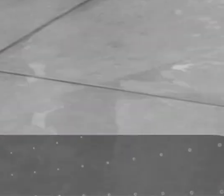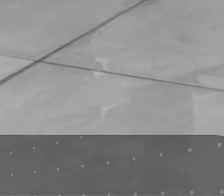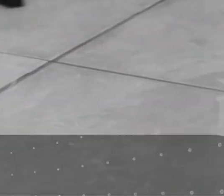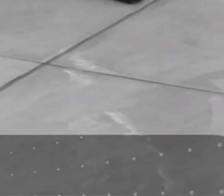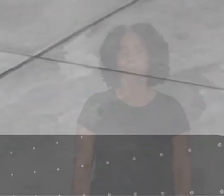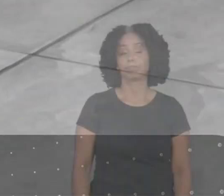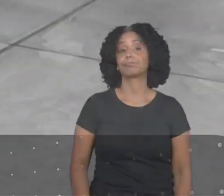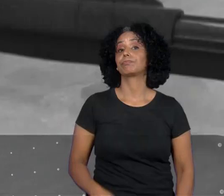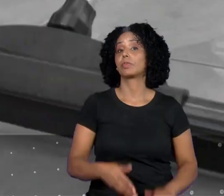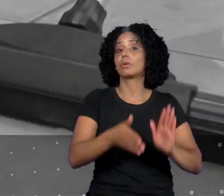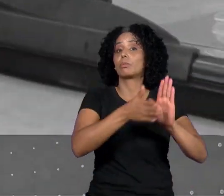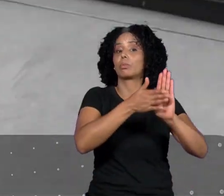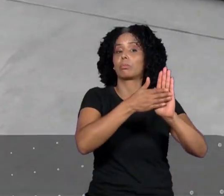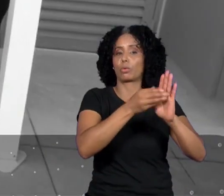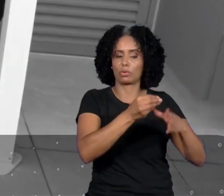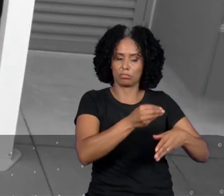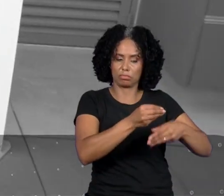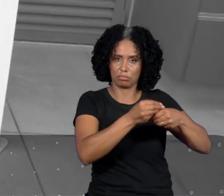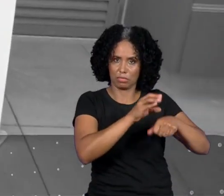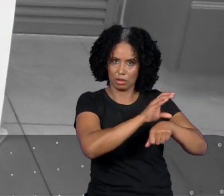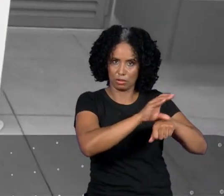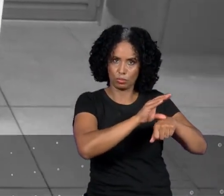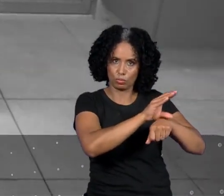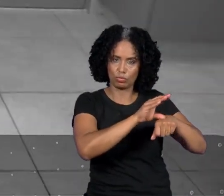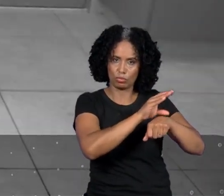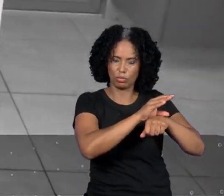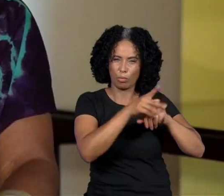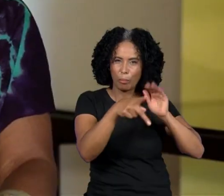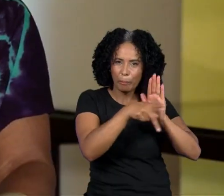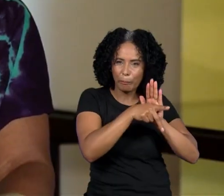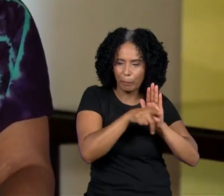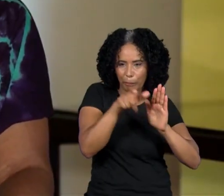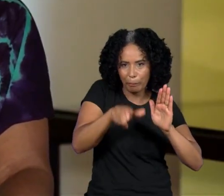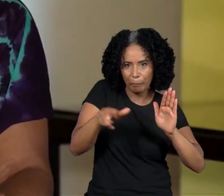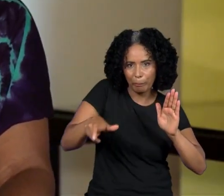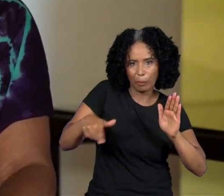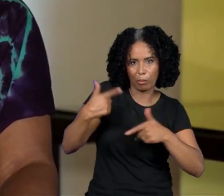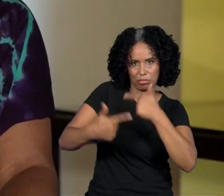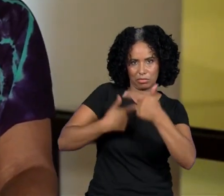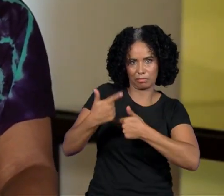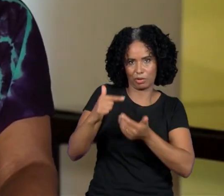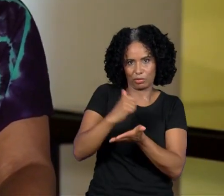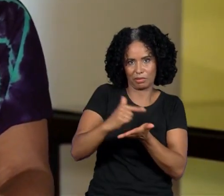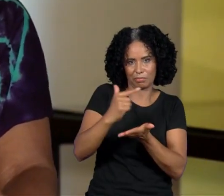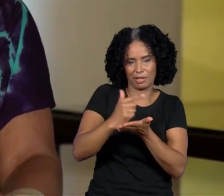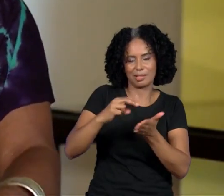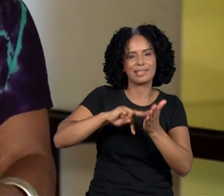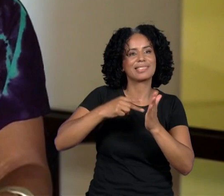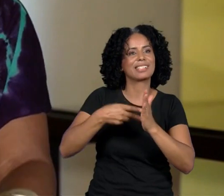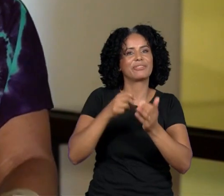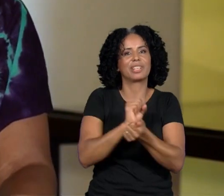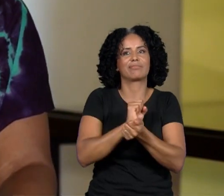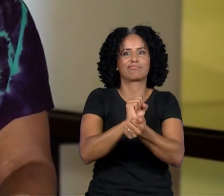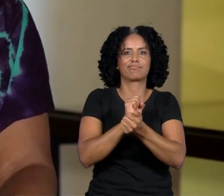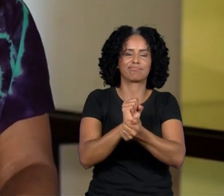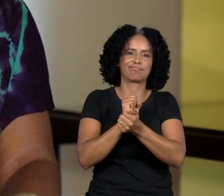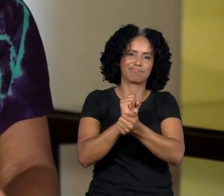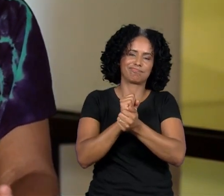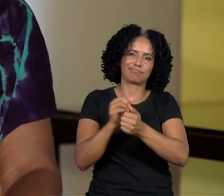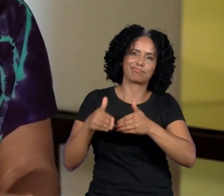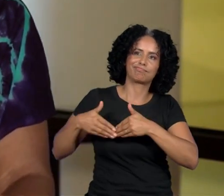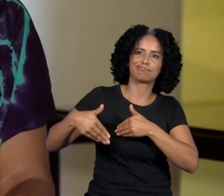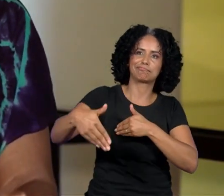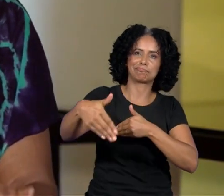A PEC da doméstica, ela é a continuidade da abolição da escravatura, porque